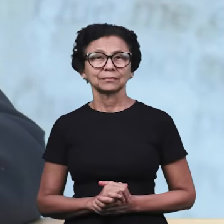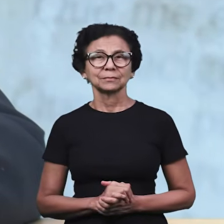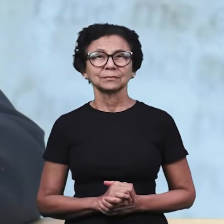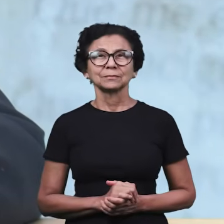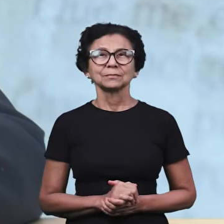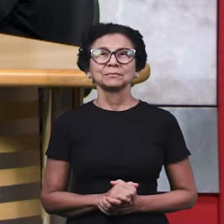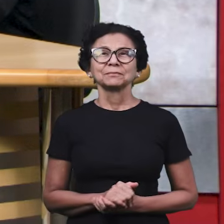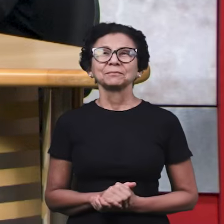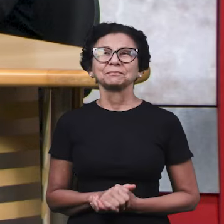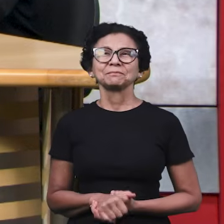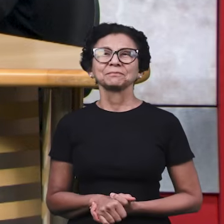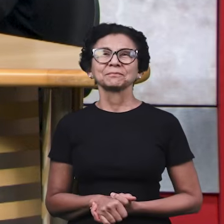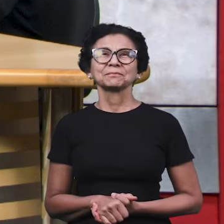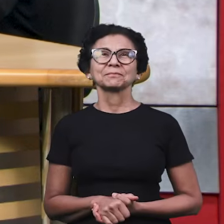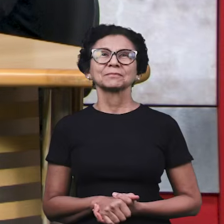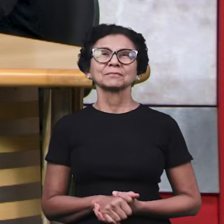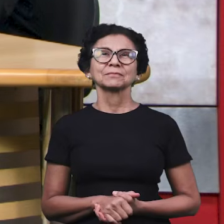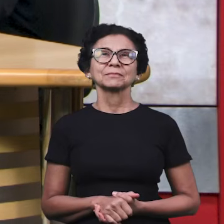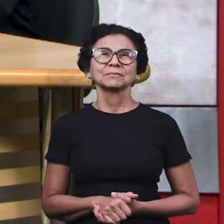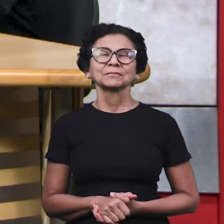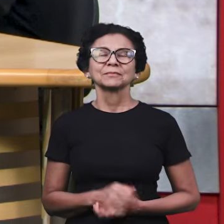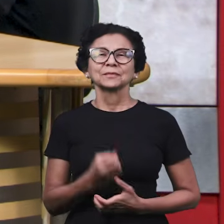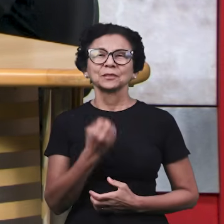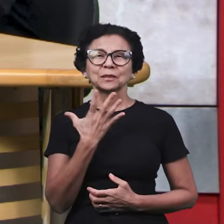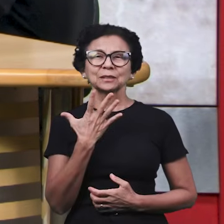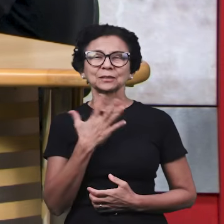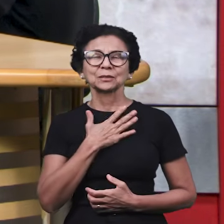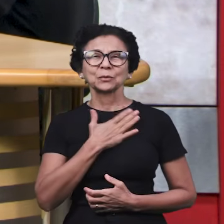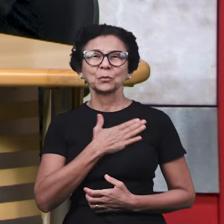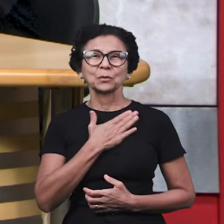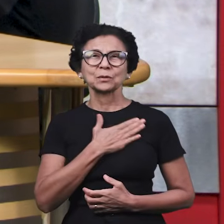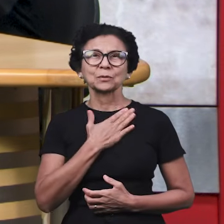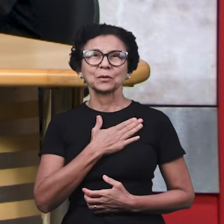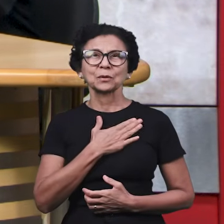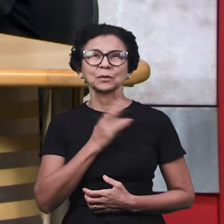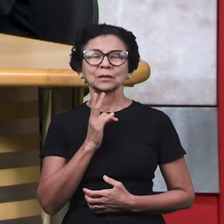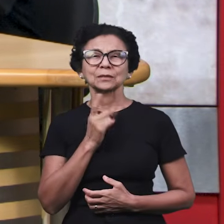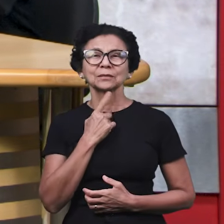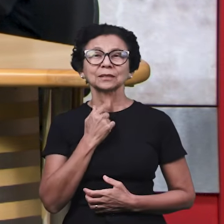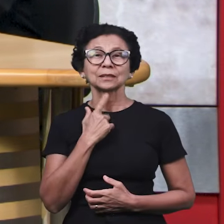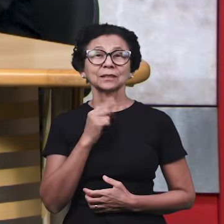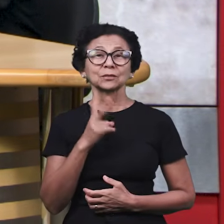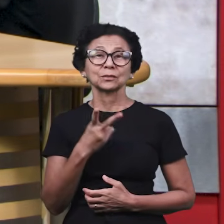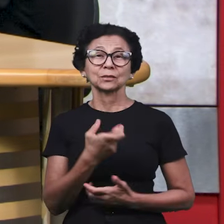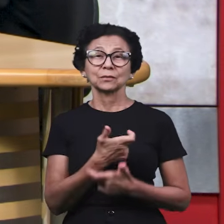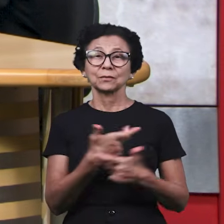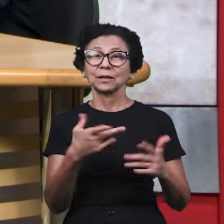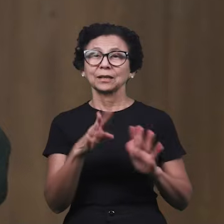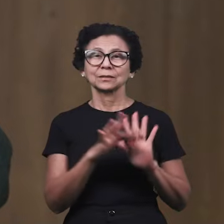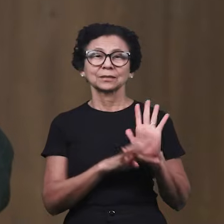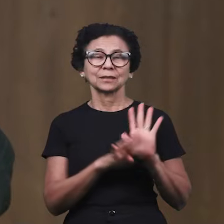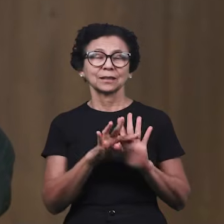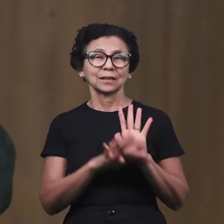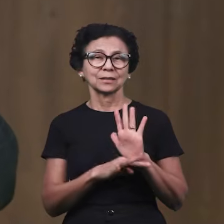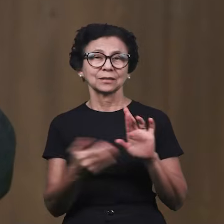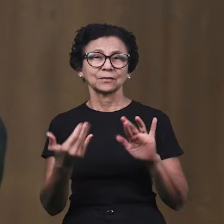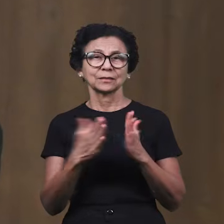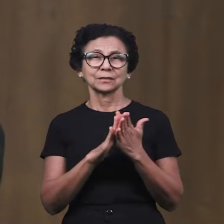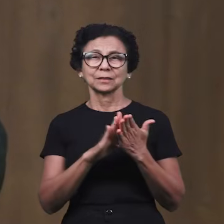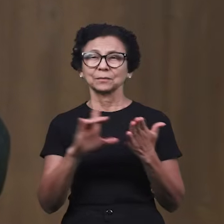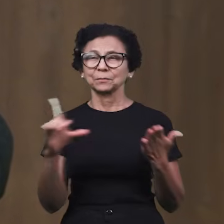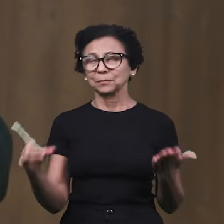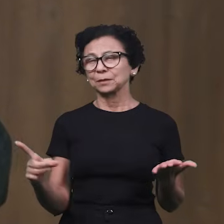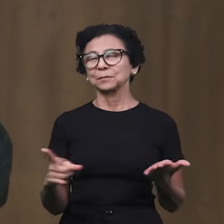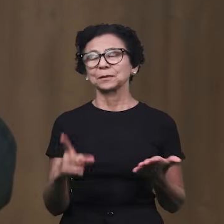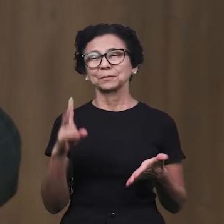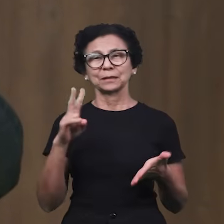responderem. Muito bom, excelente. O assunto está gostoso. É verdade. Dá vontade de continuar. Tem tantos textos bíblicos que a gente pode